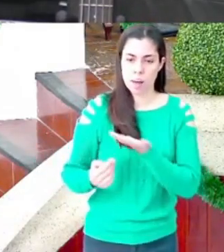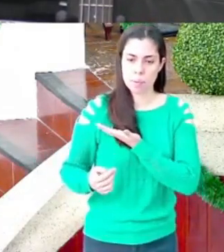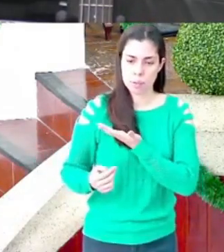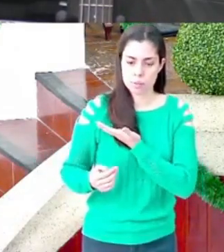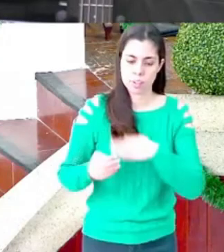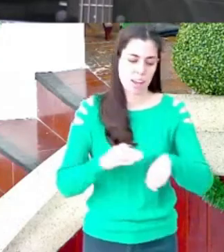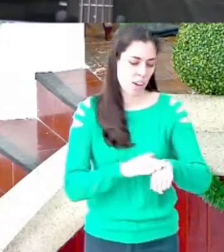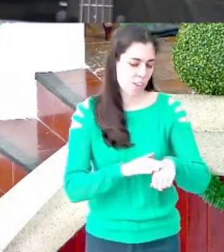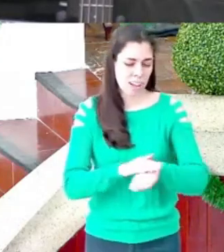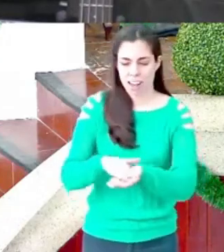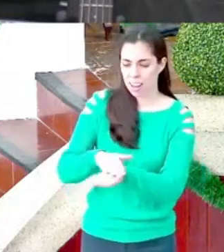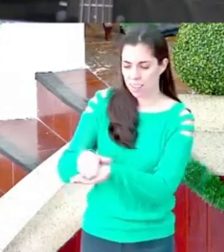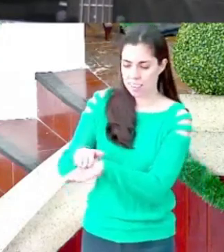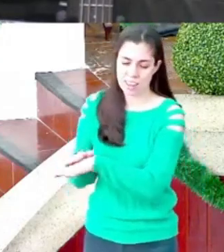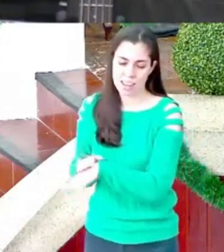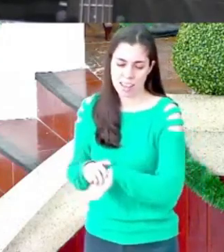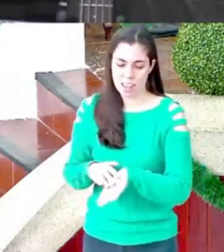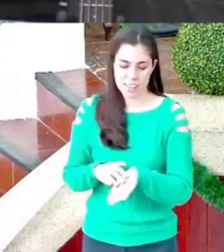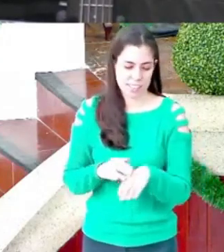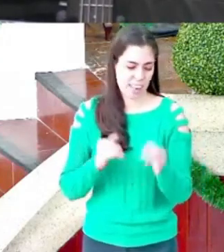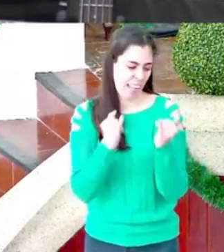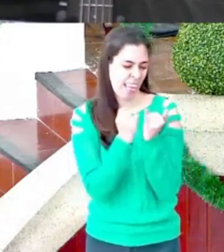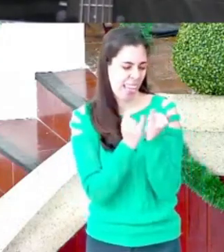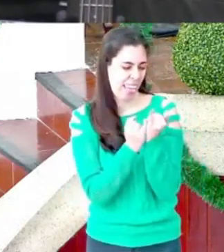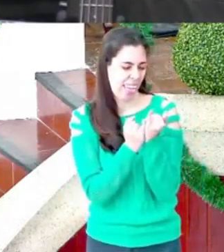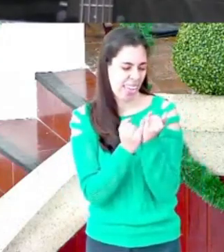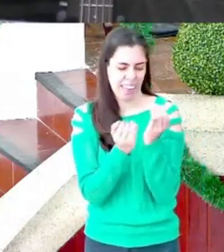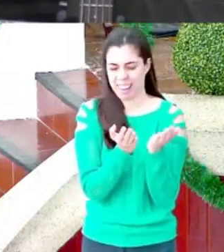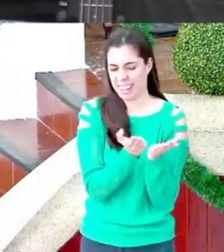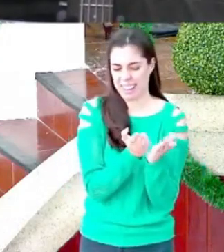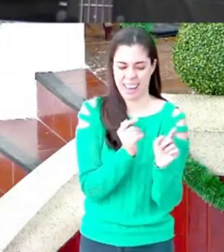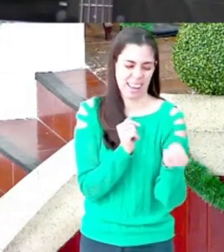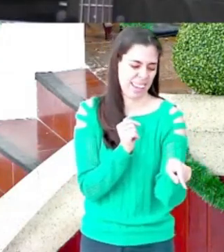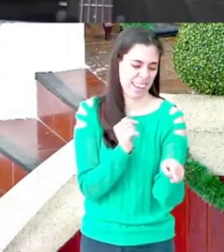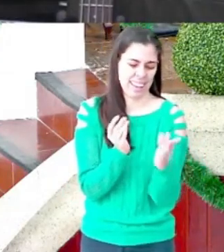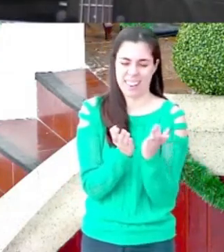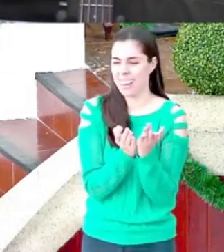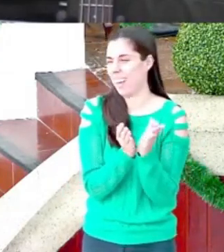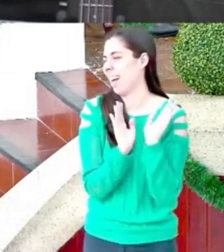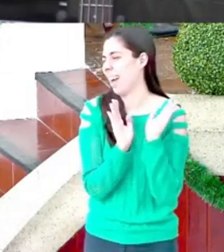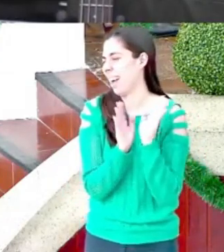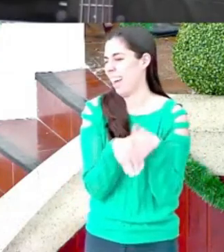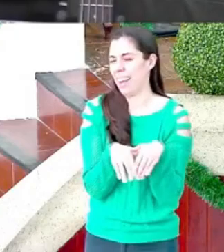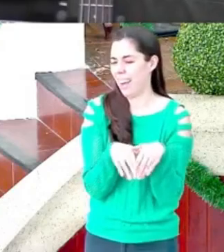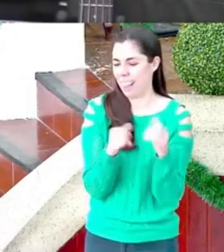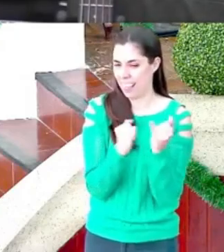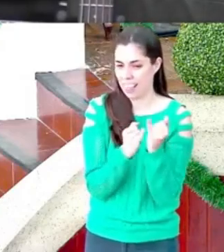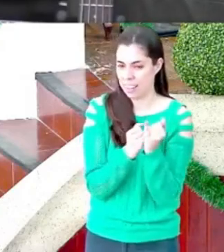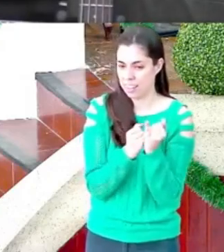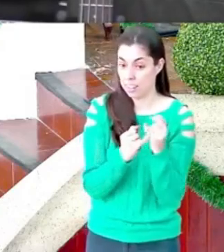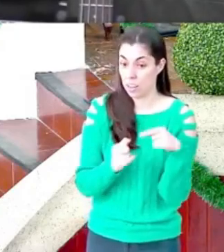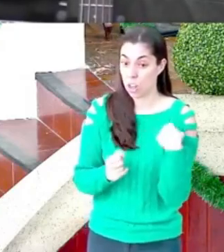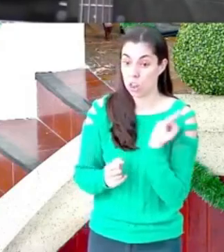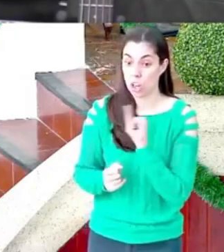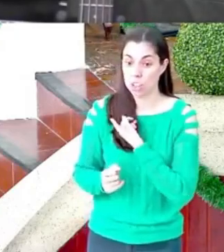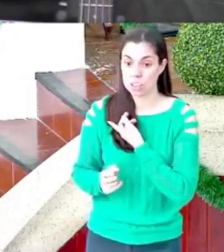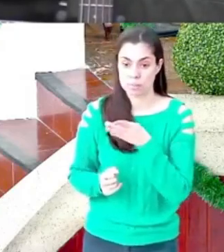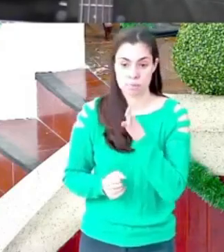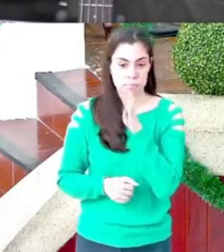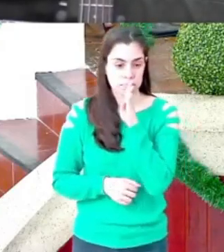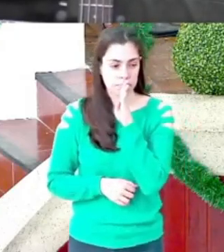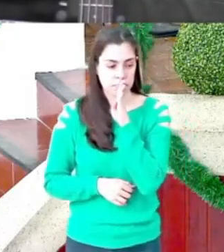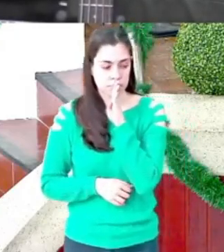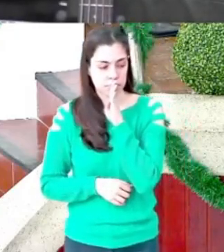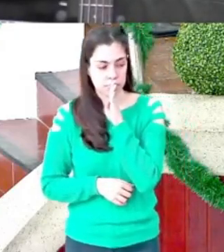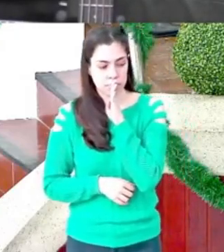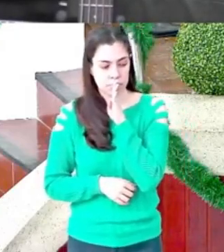somos tentados a nos calar. Não é verdade? Diante dessas tentações, Jesus diz: